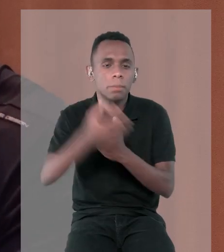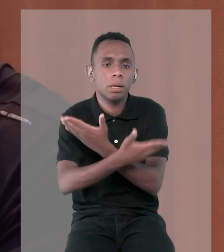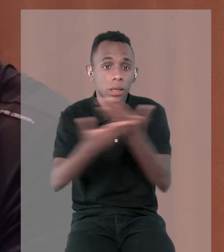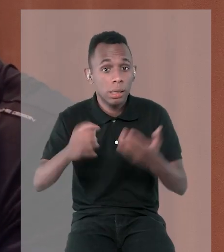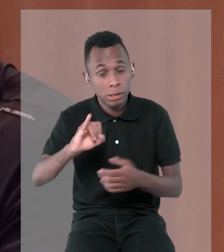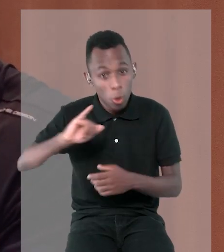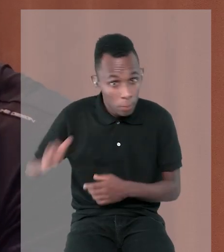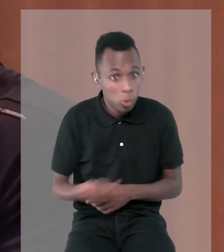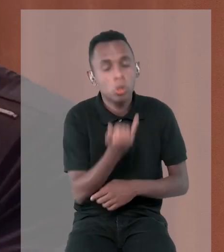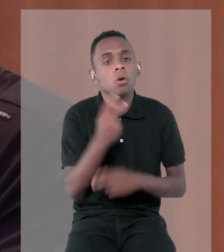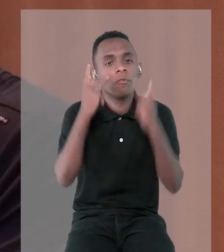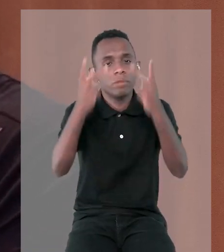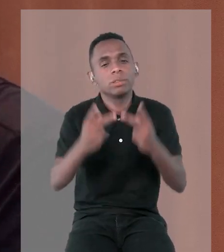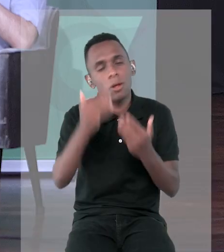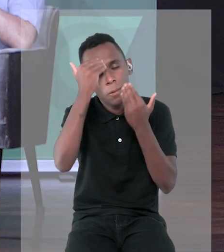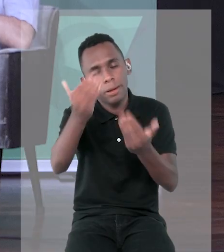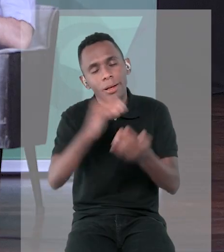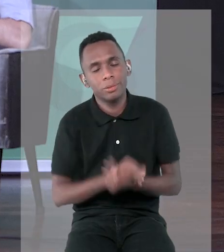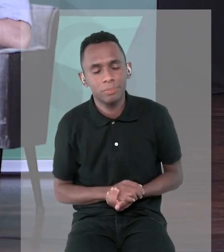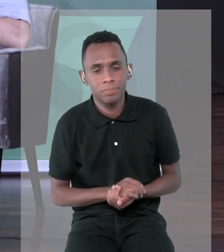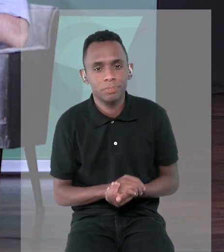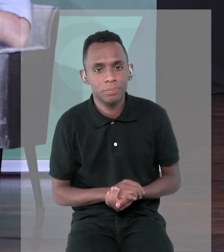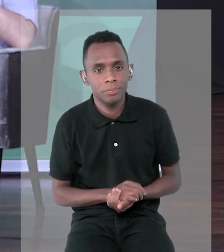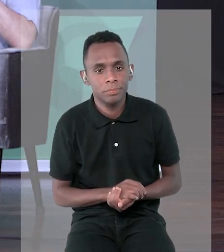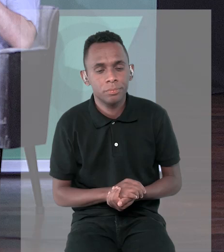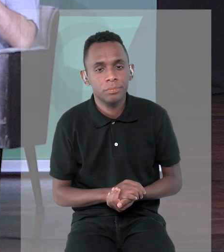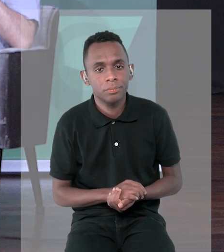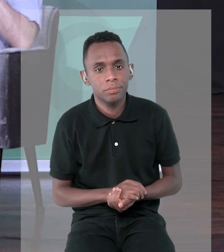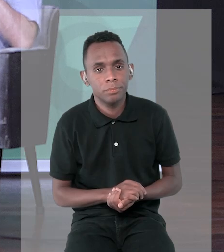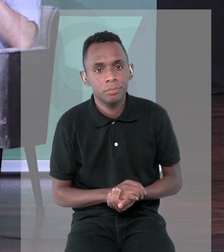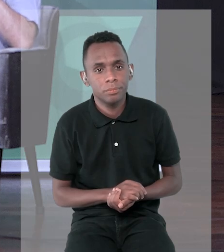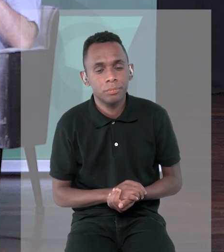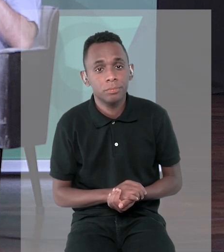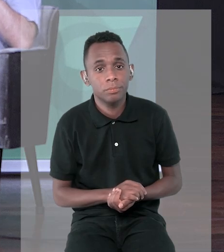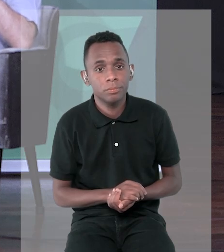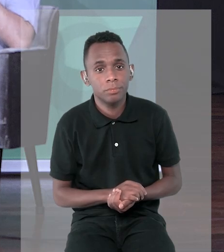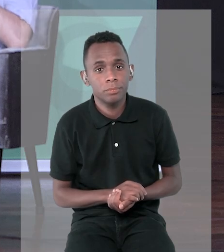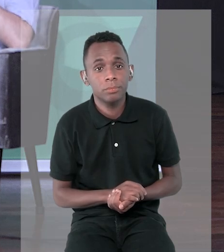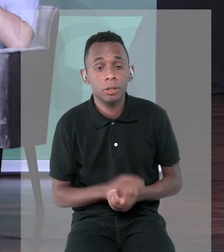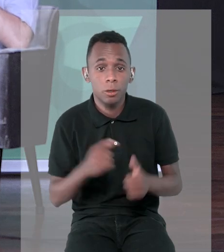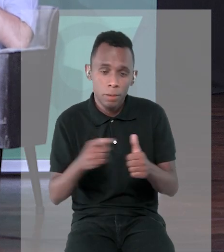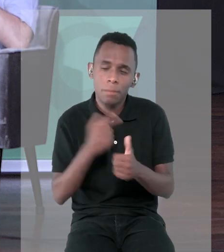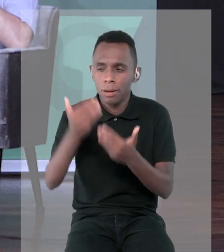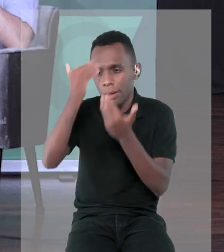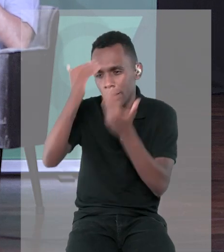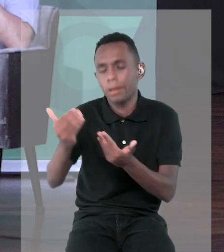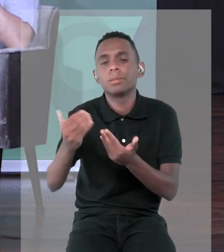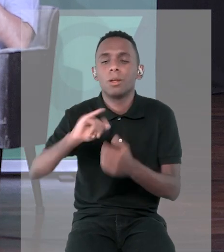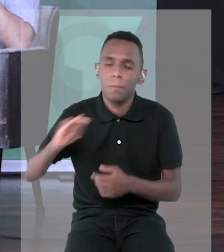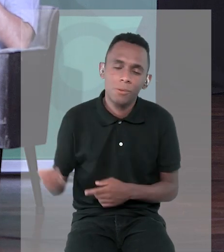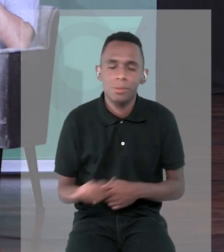se tiver oportunidade, eu vou visitá-los. Obrigado. Muito obrigado. Você estava encerrando? Olha, primeiro eu queria te agradecer, Afonso,